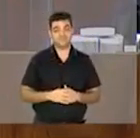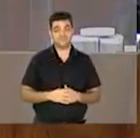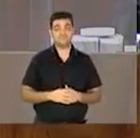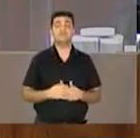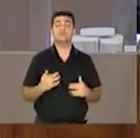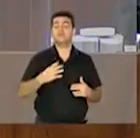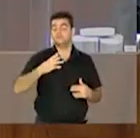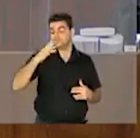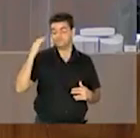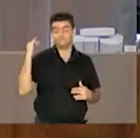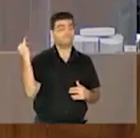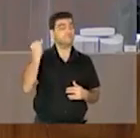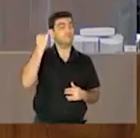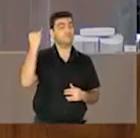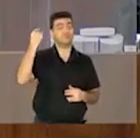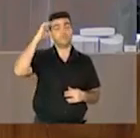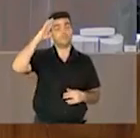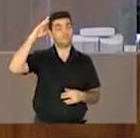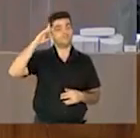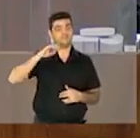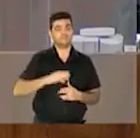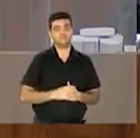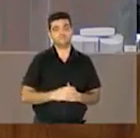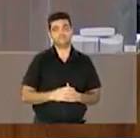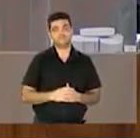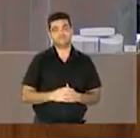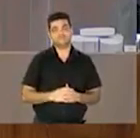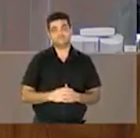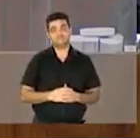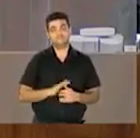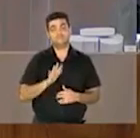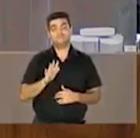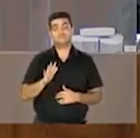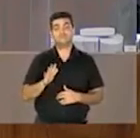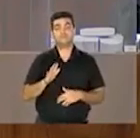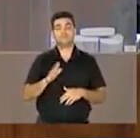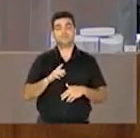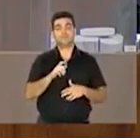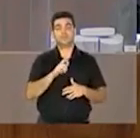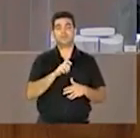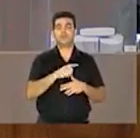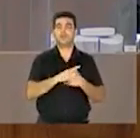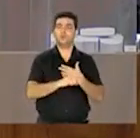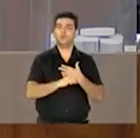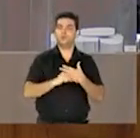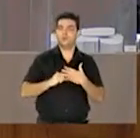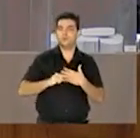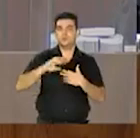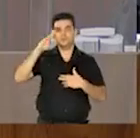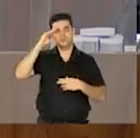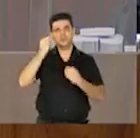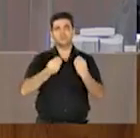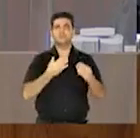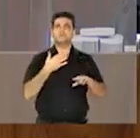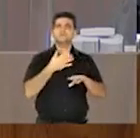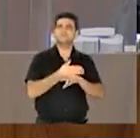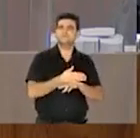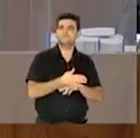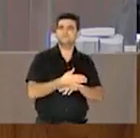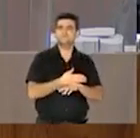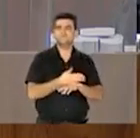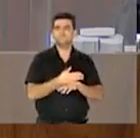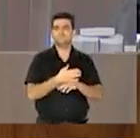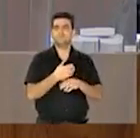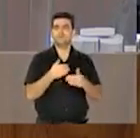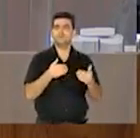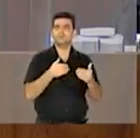absolutamente primordiais para o desfecho do caso. A autora, desde as peças de ingresso das ações,